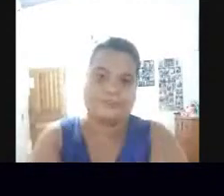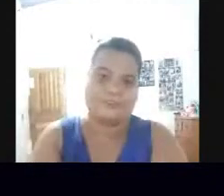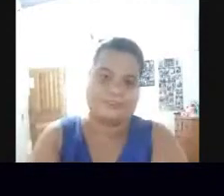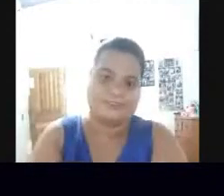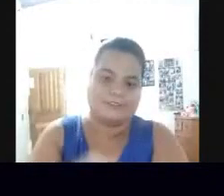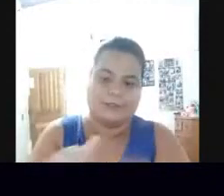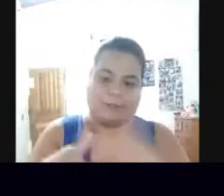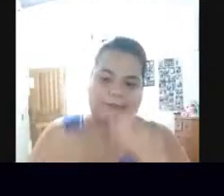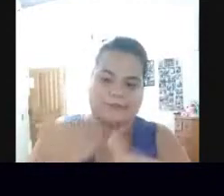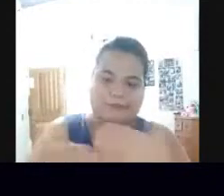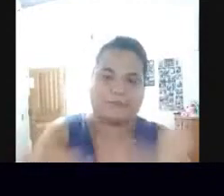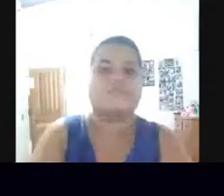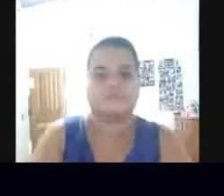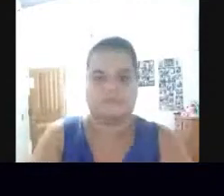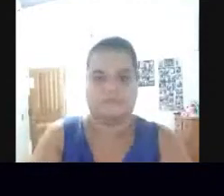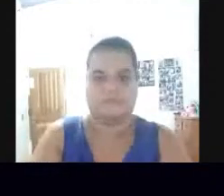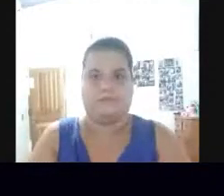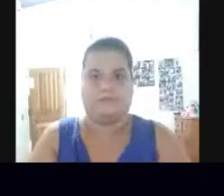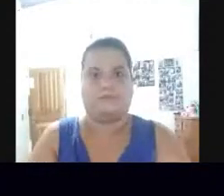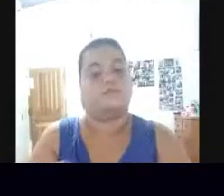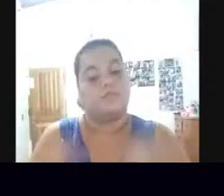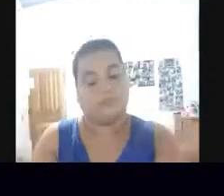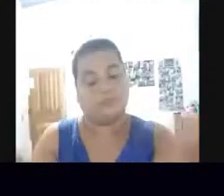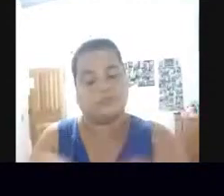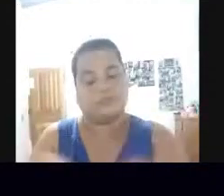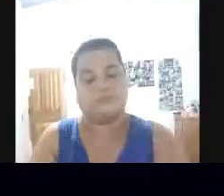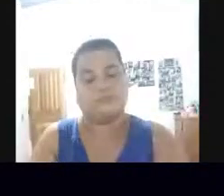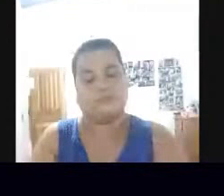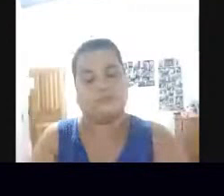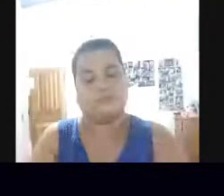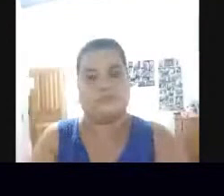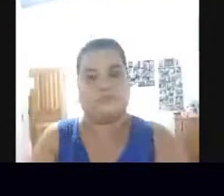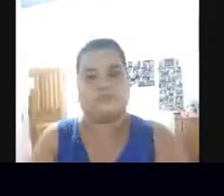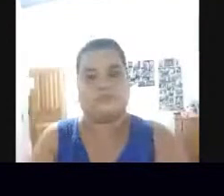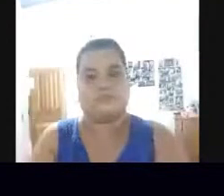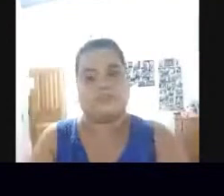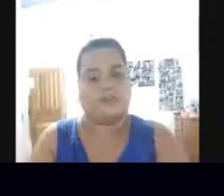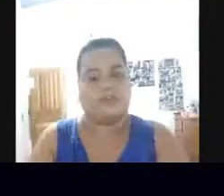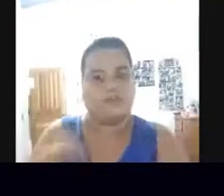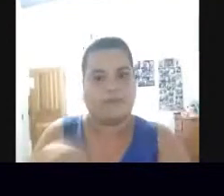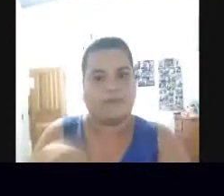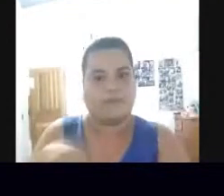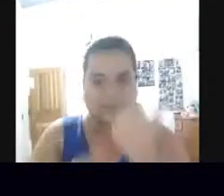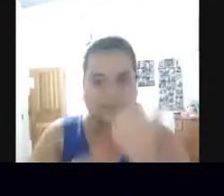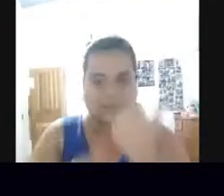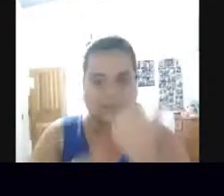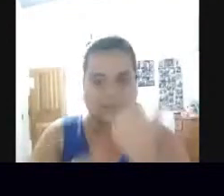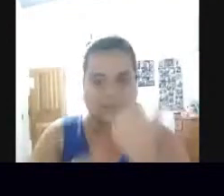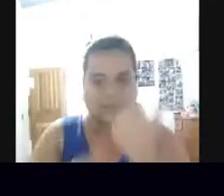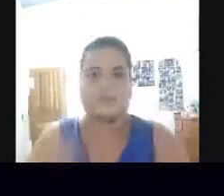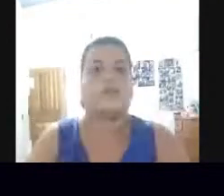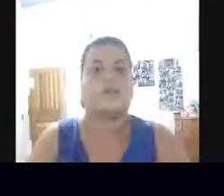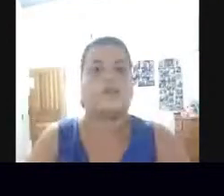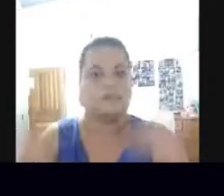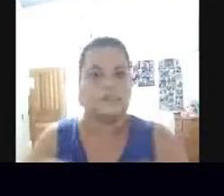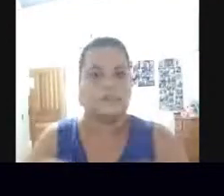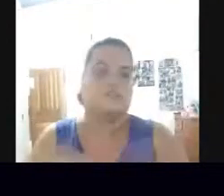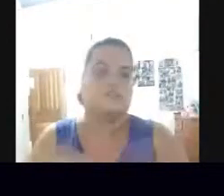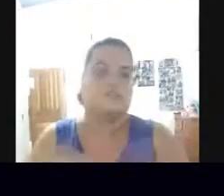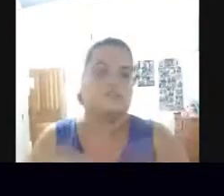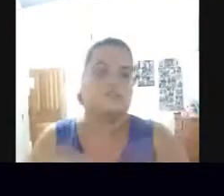essa alergia. Mas pode ser que essa rotação, né, ajude na recuperação da mucosa, ajude